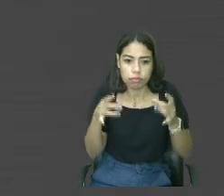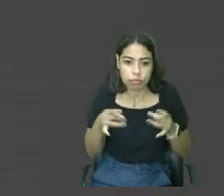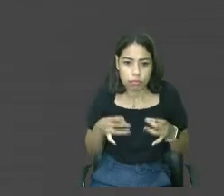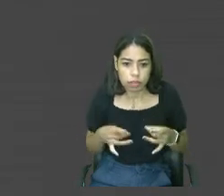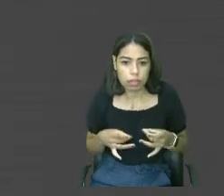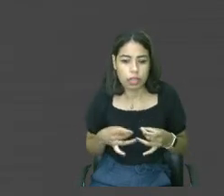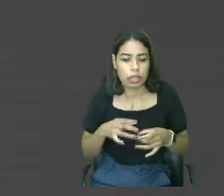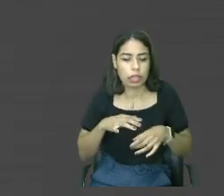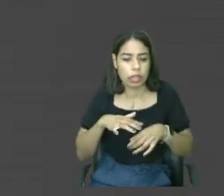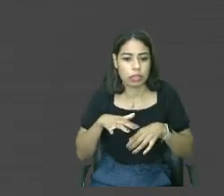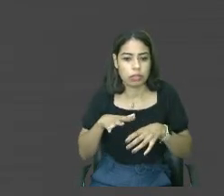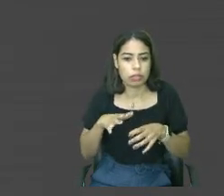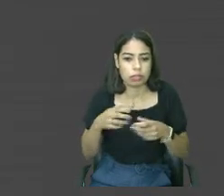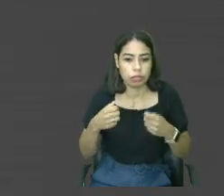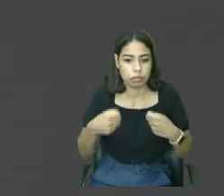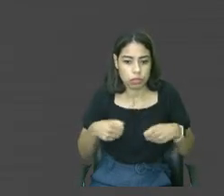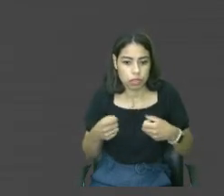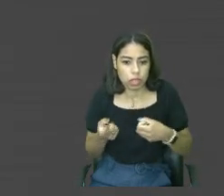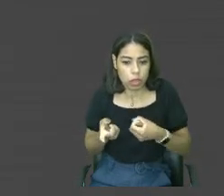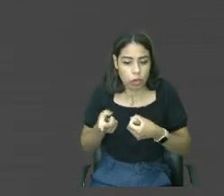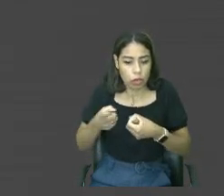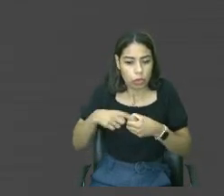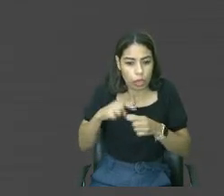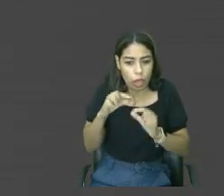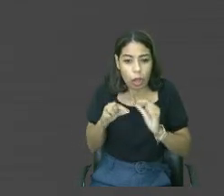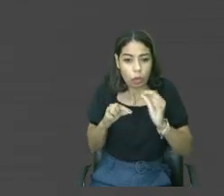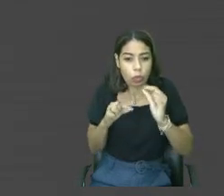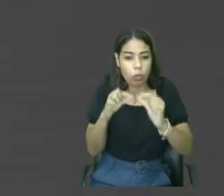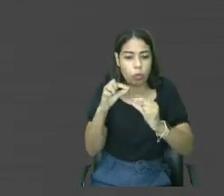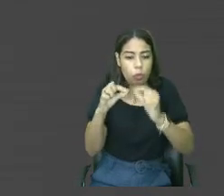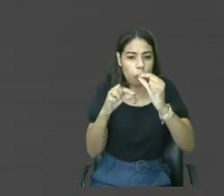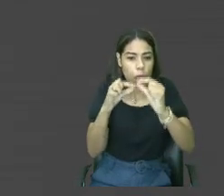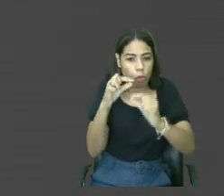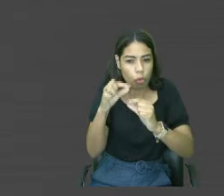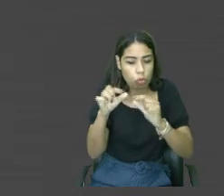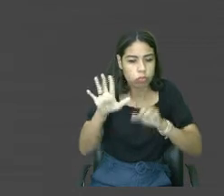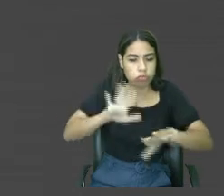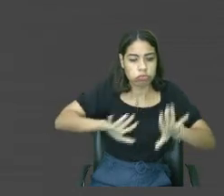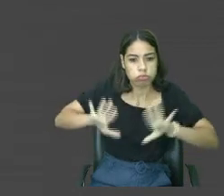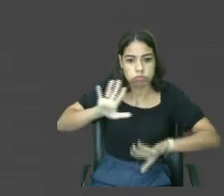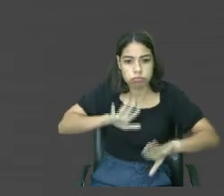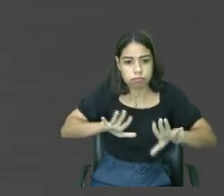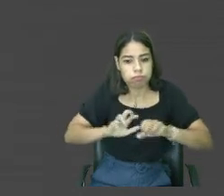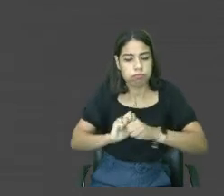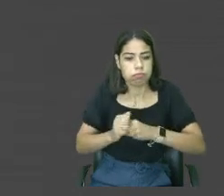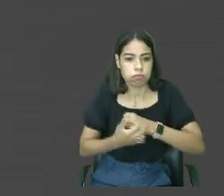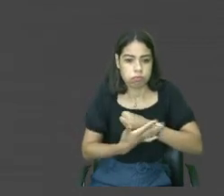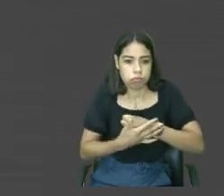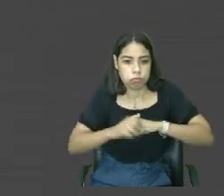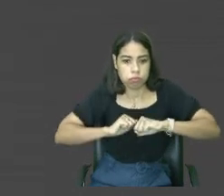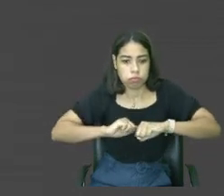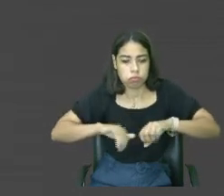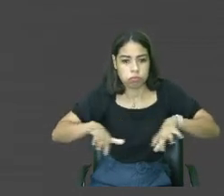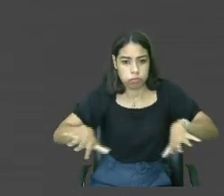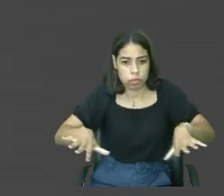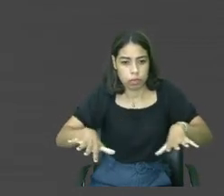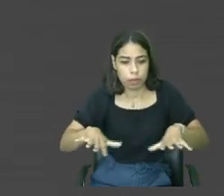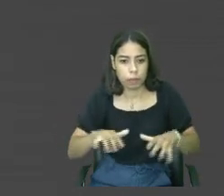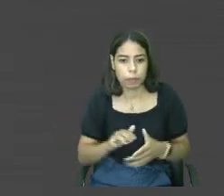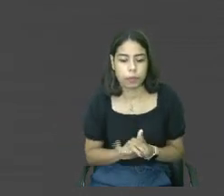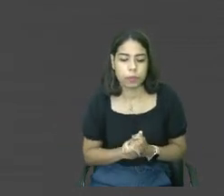retomada parcial e gradual dos atendimentos, com bastante cuidado, né, com